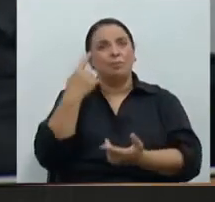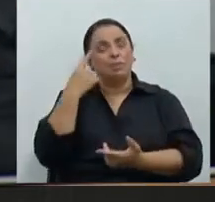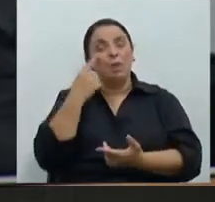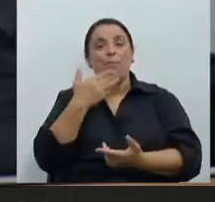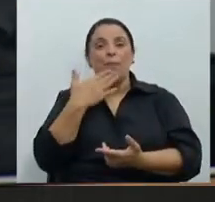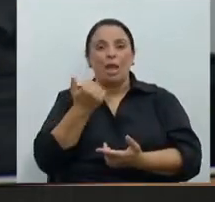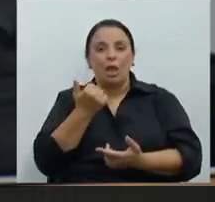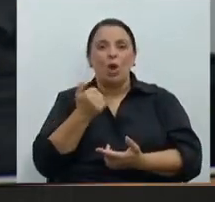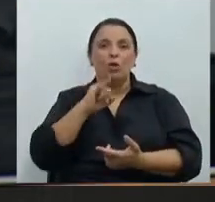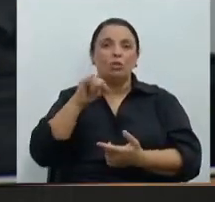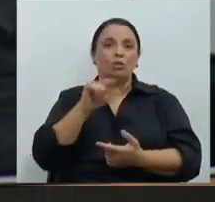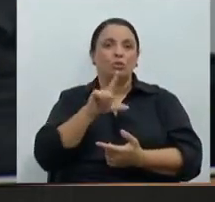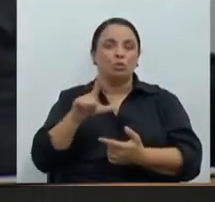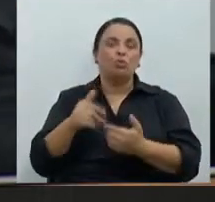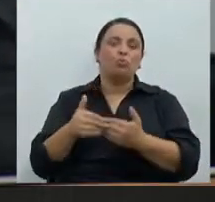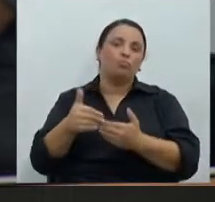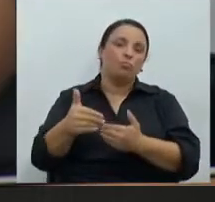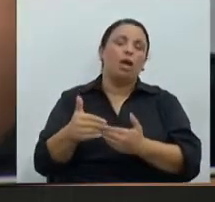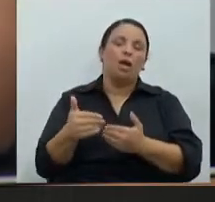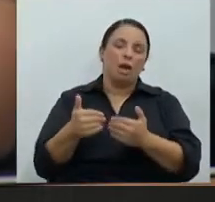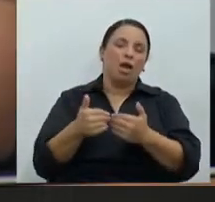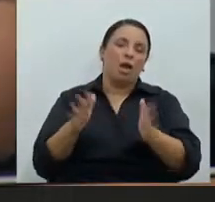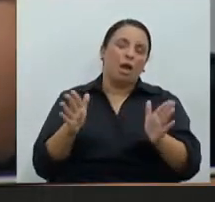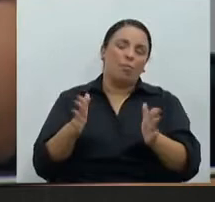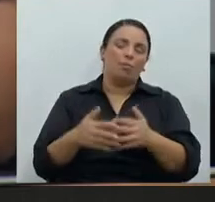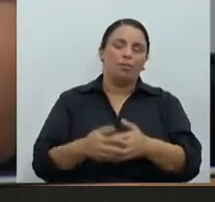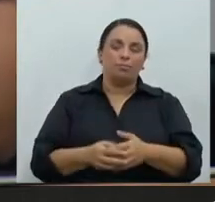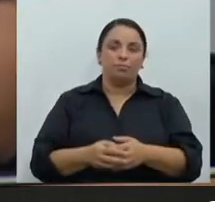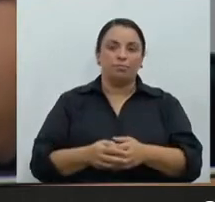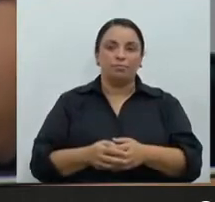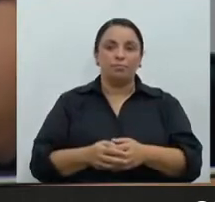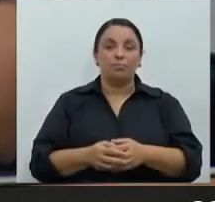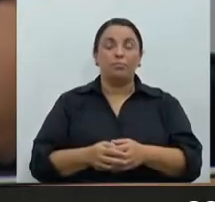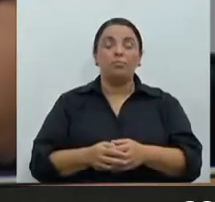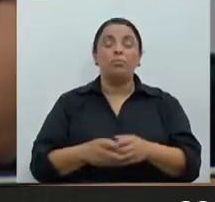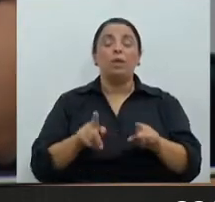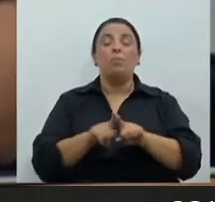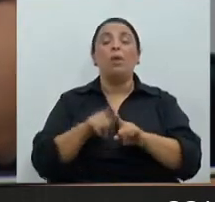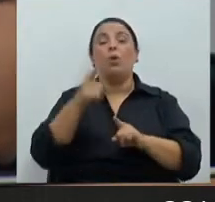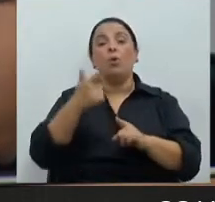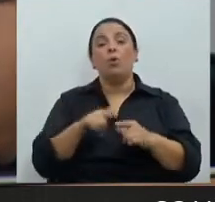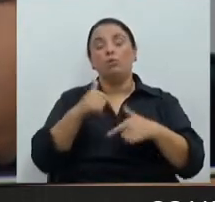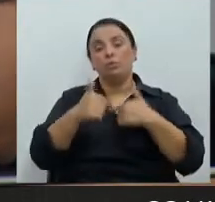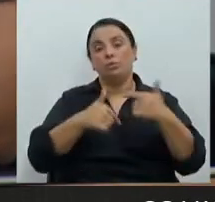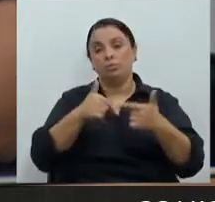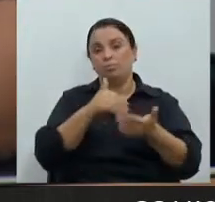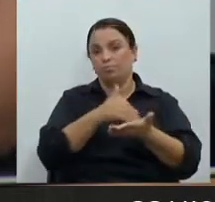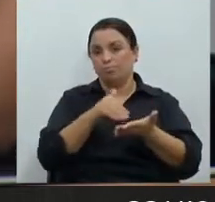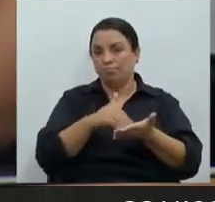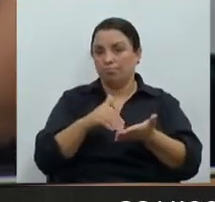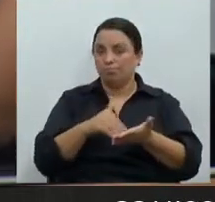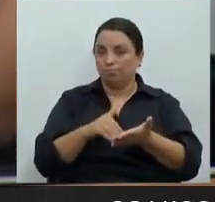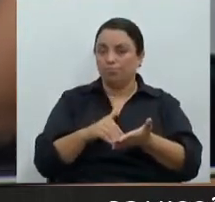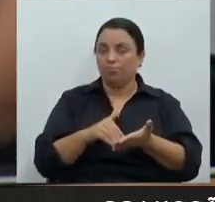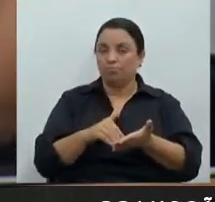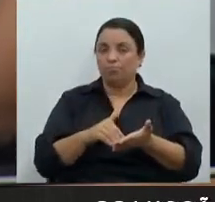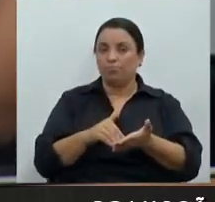semestre. Um outro trabalho que a secretaria vem fazendo é o